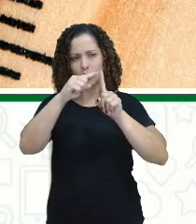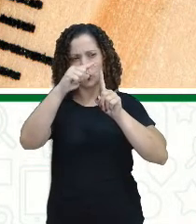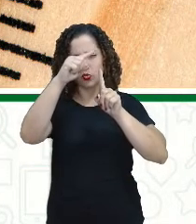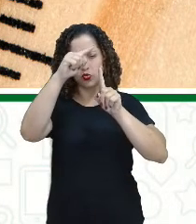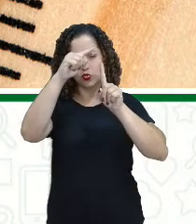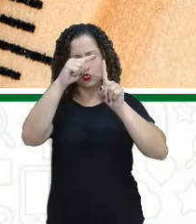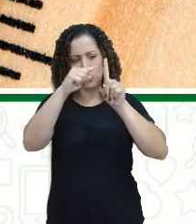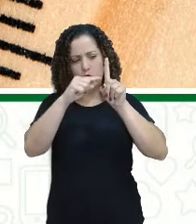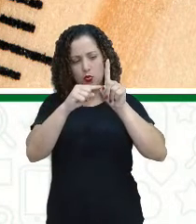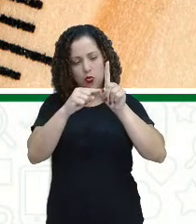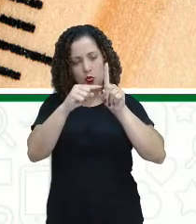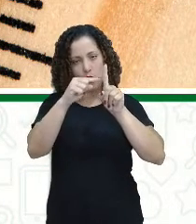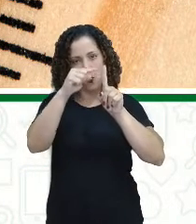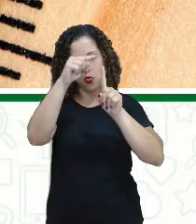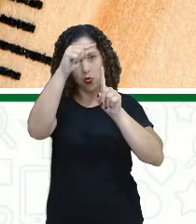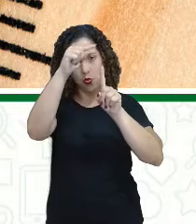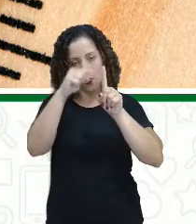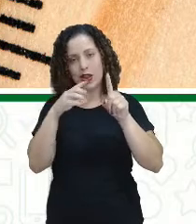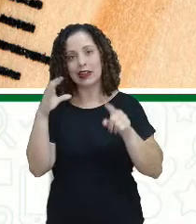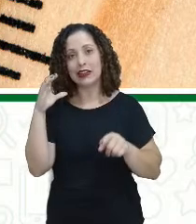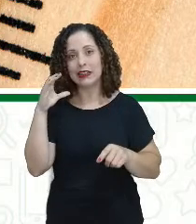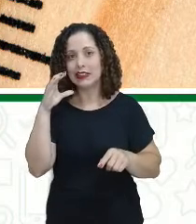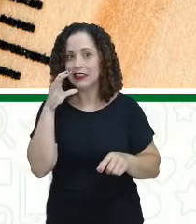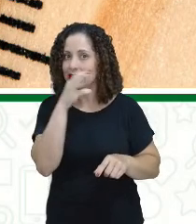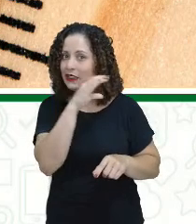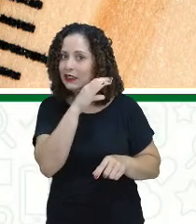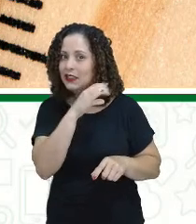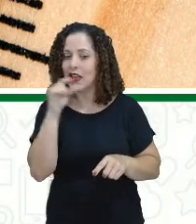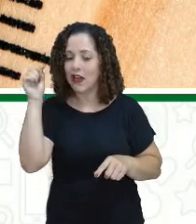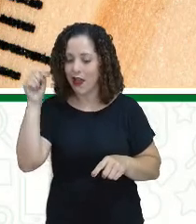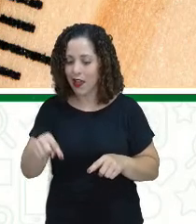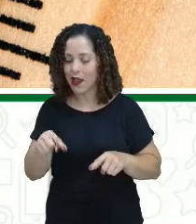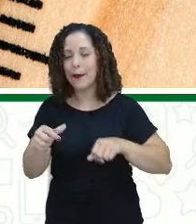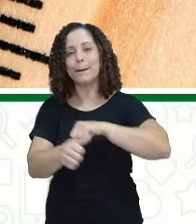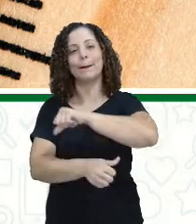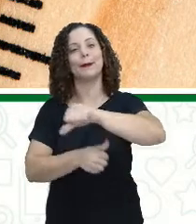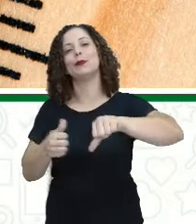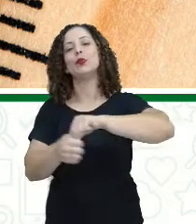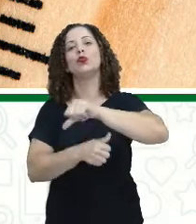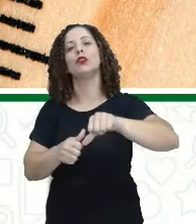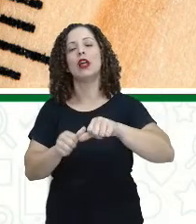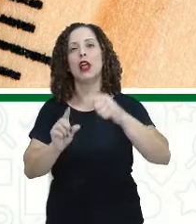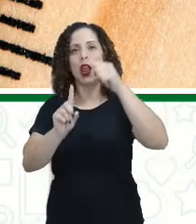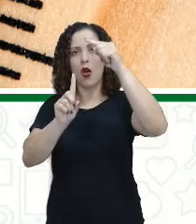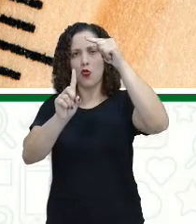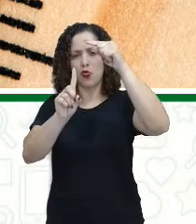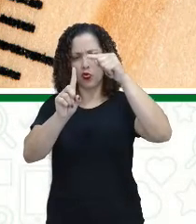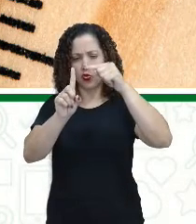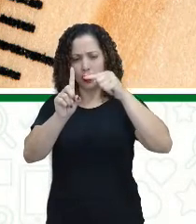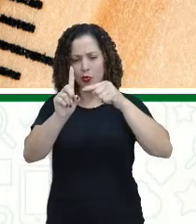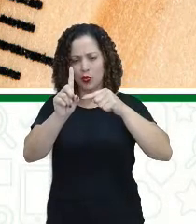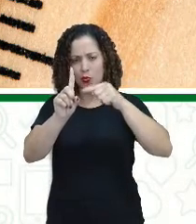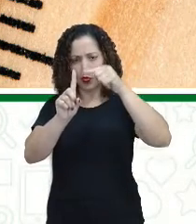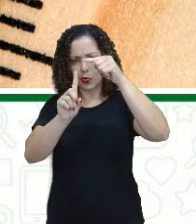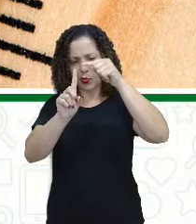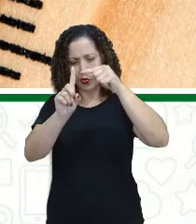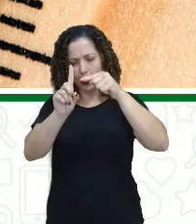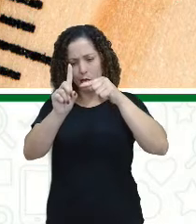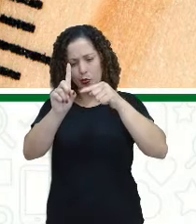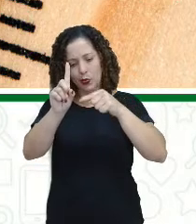temperatura esquenta, a matéria muda. Quando a temperatura esfria, a matéria